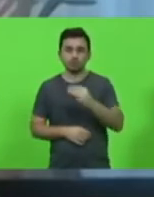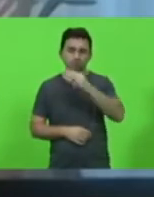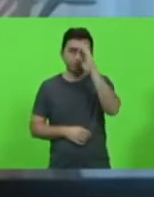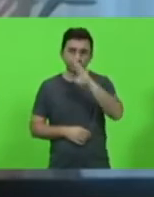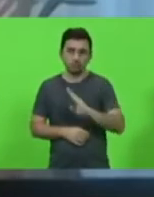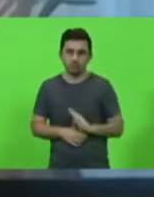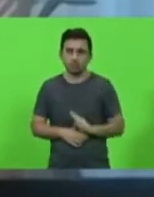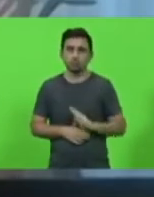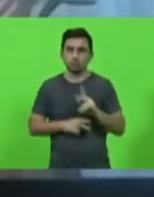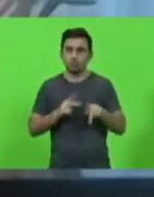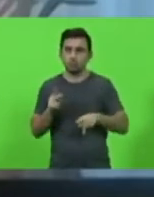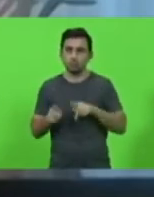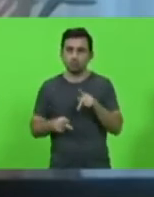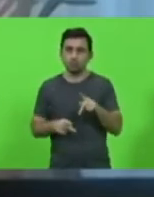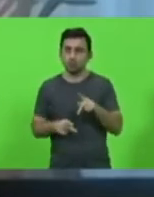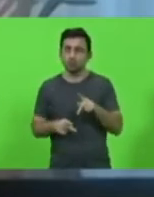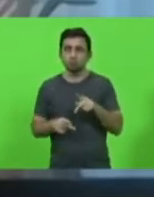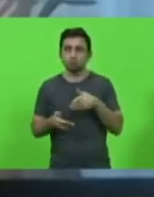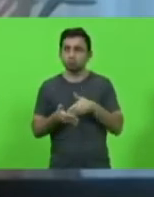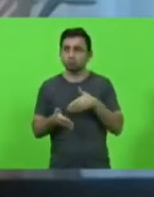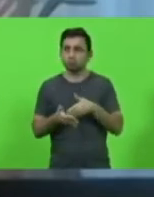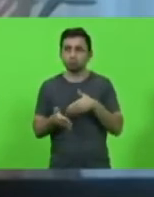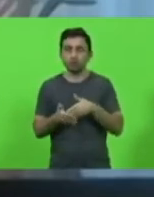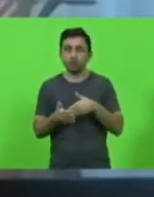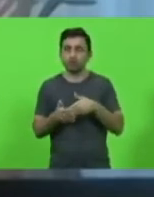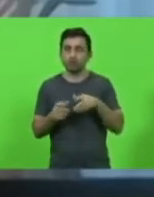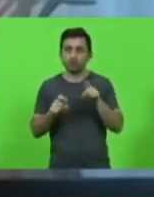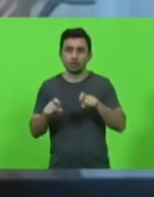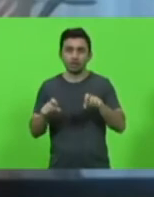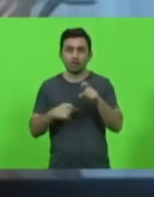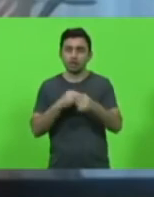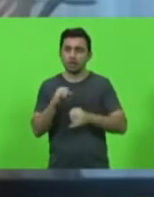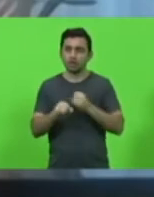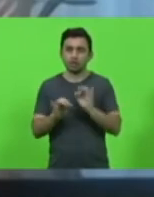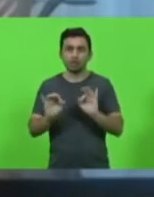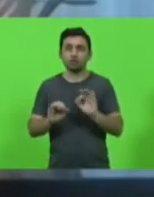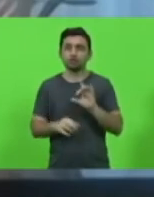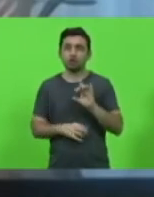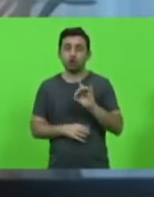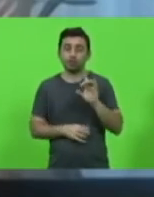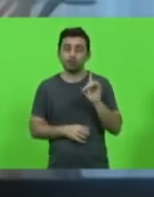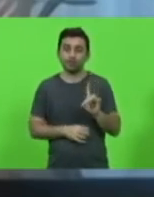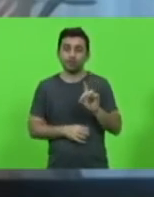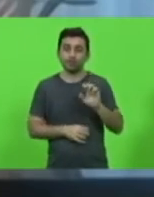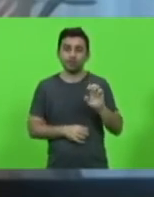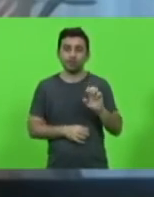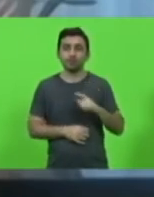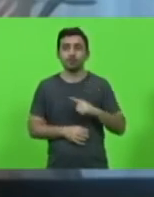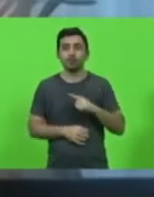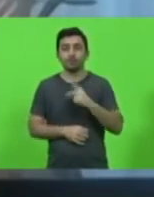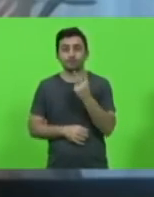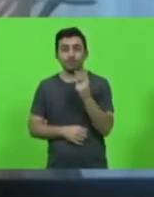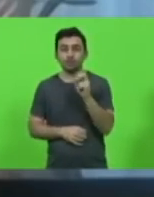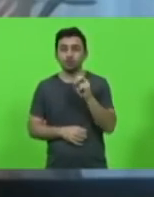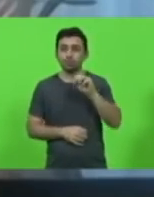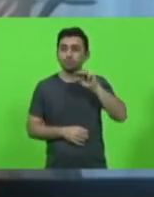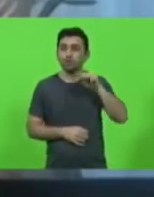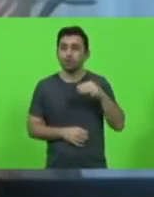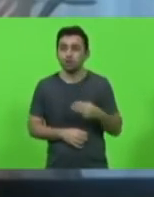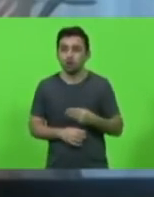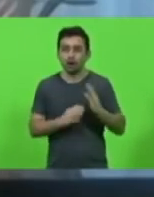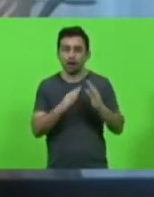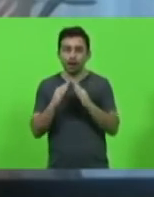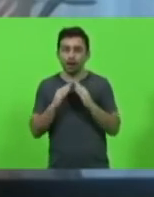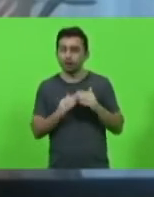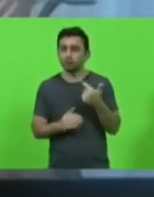brasileiros sem acesso à web somente nas classes D e E. Nós temos 20 milhões de domicílios que não